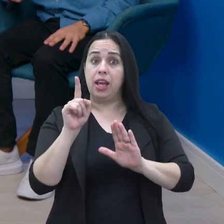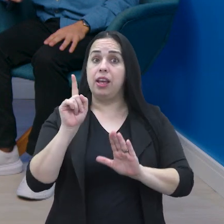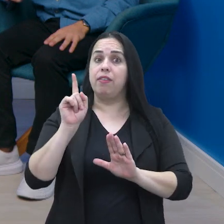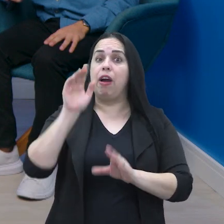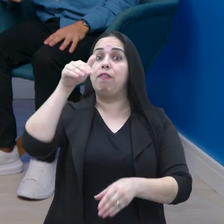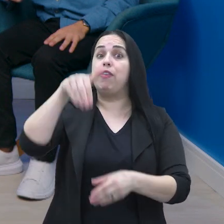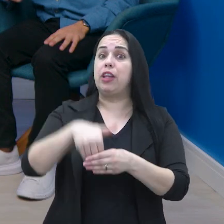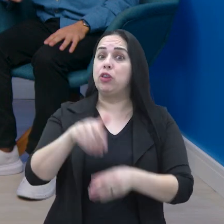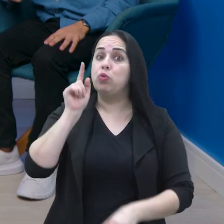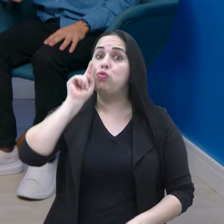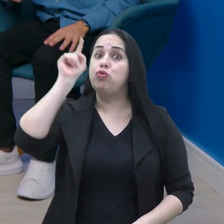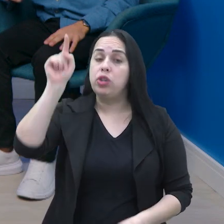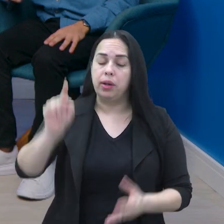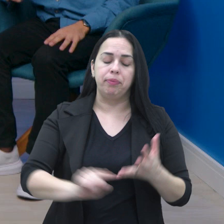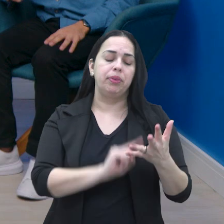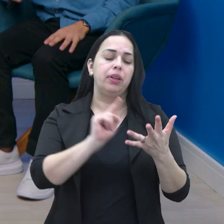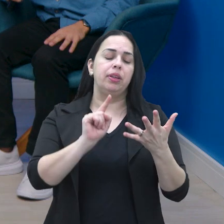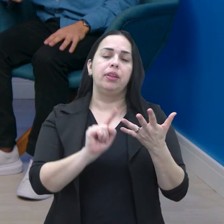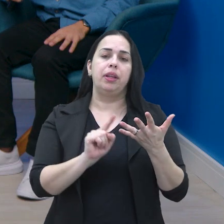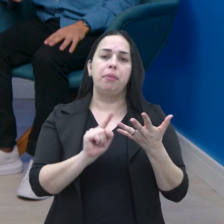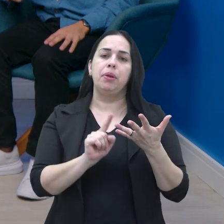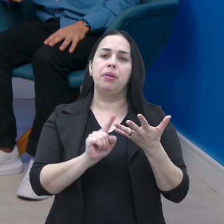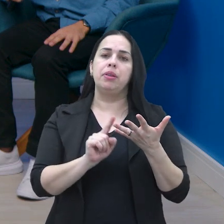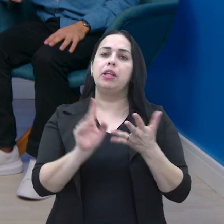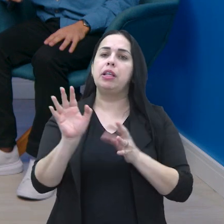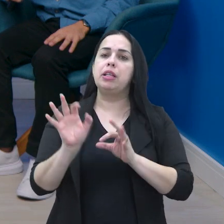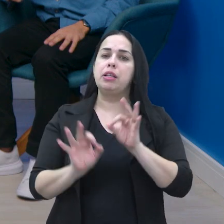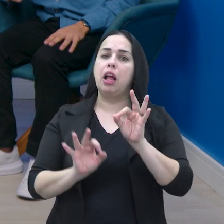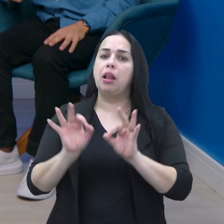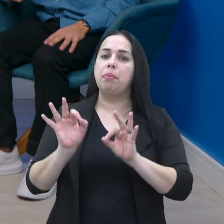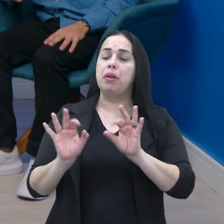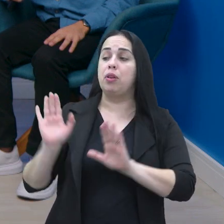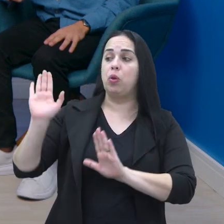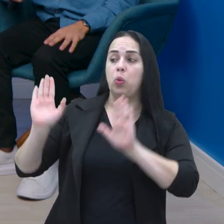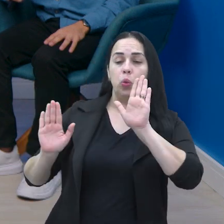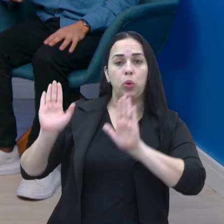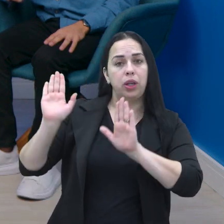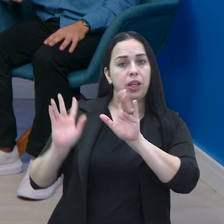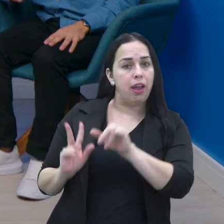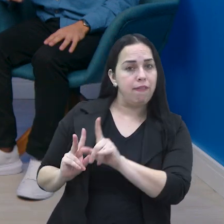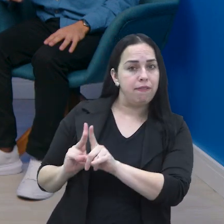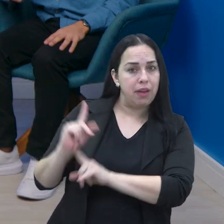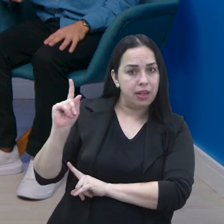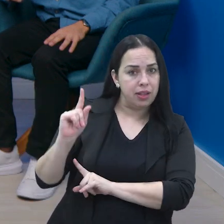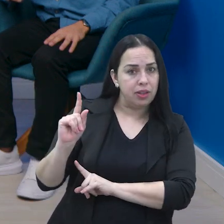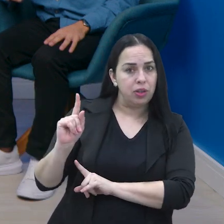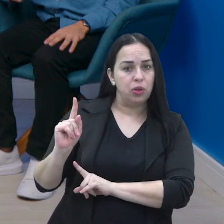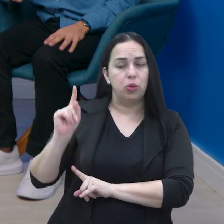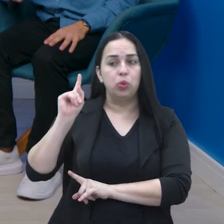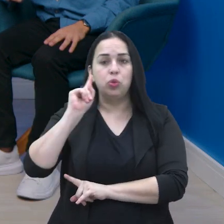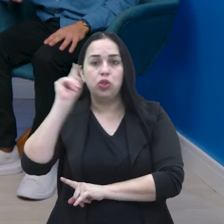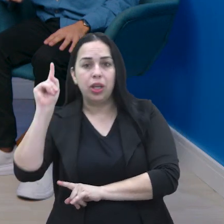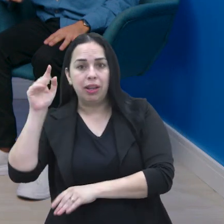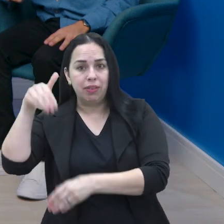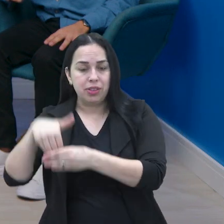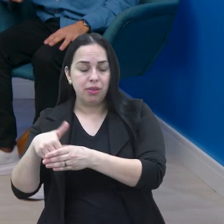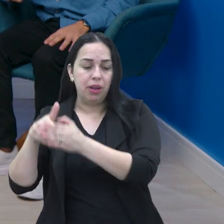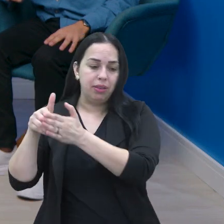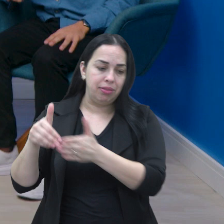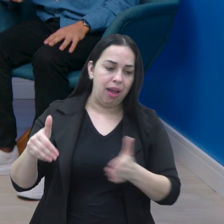deve seguir no dia da votação e até mesmo da preparação dos candidatos eleitos entre o dia da